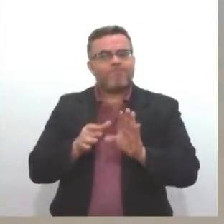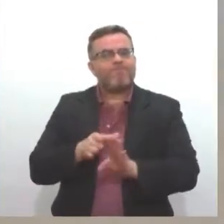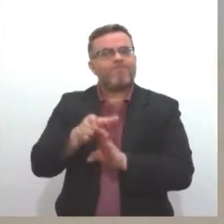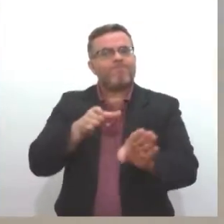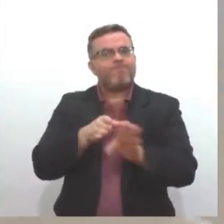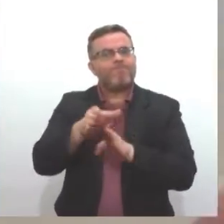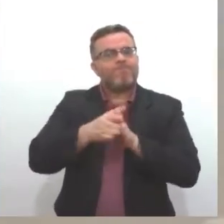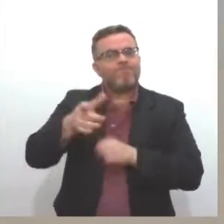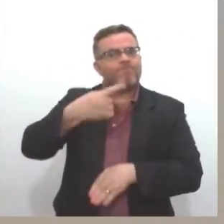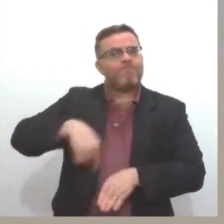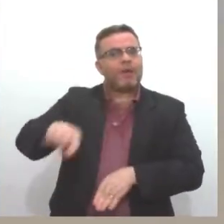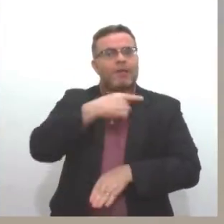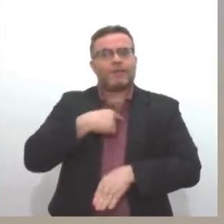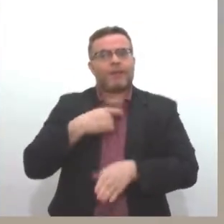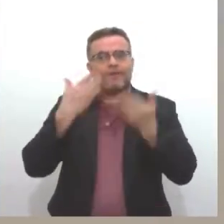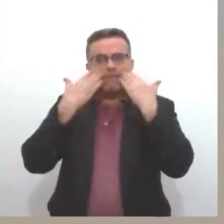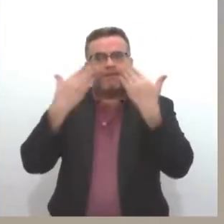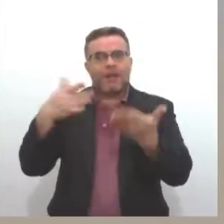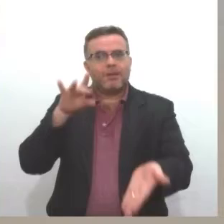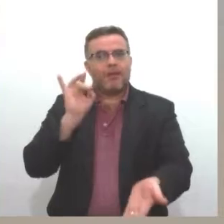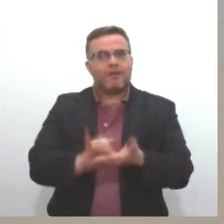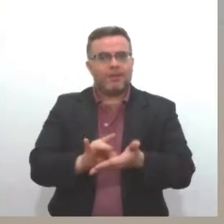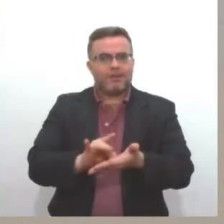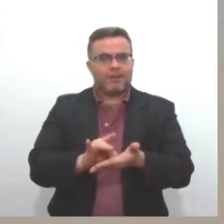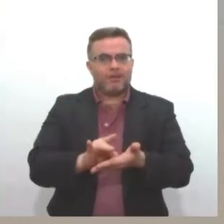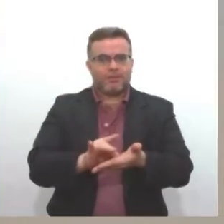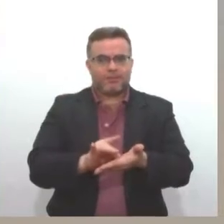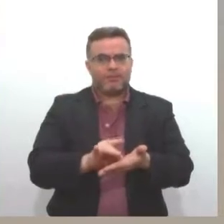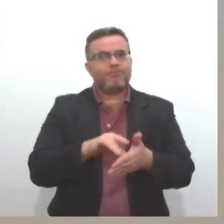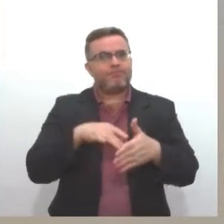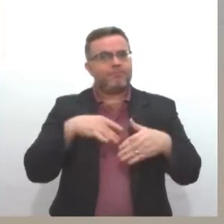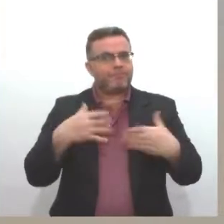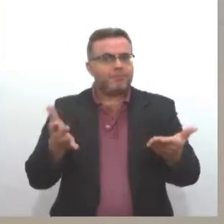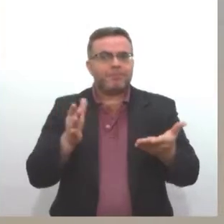honestamente frente à realidade, né?